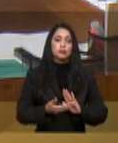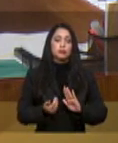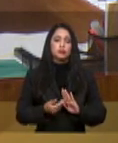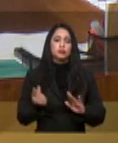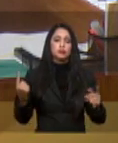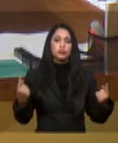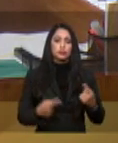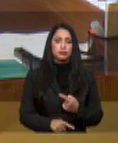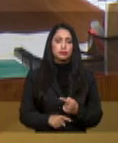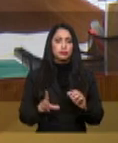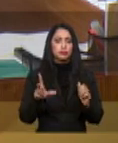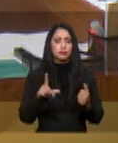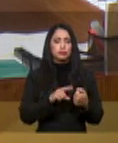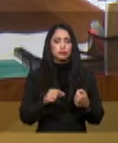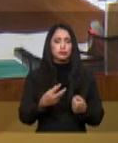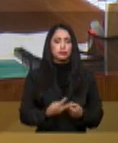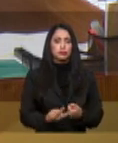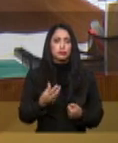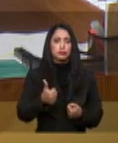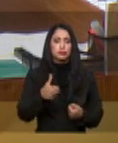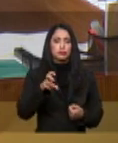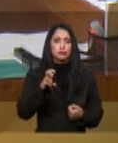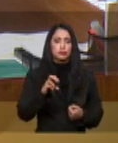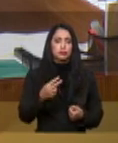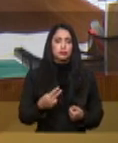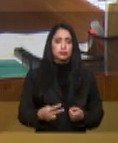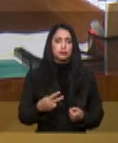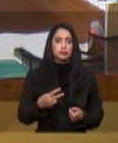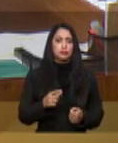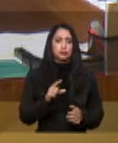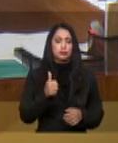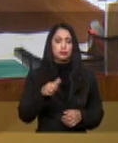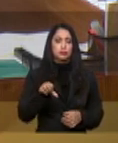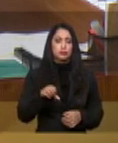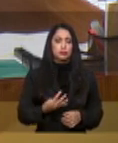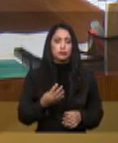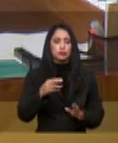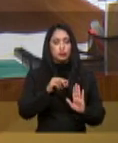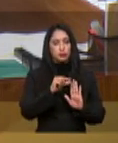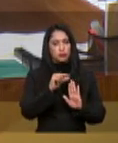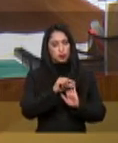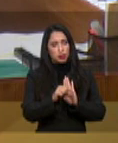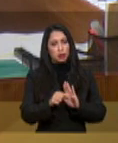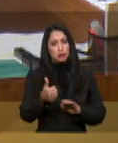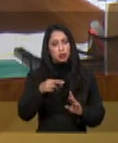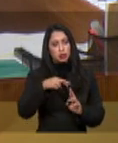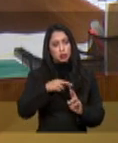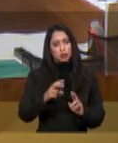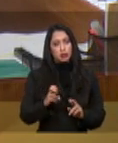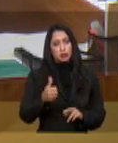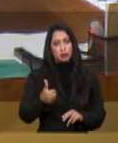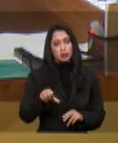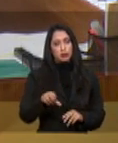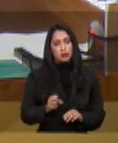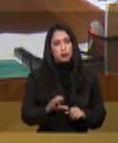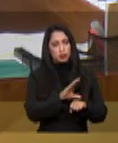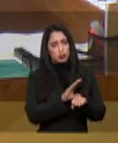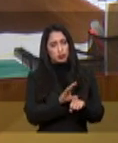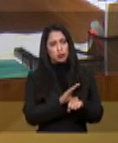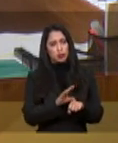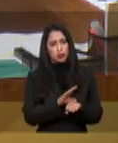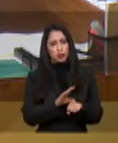violação aos artigos 3º, 152, 194, caput, inciso 5 e 195 da Constituição da República.